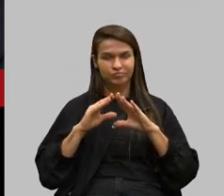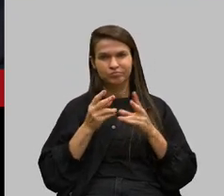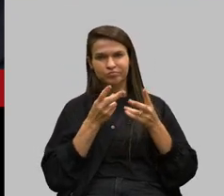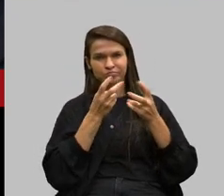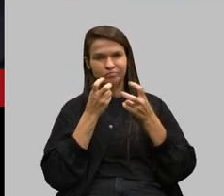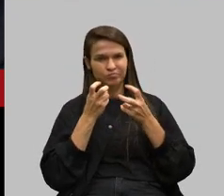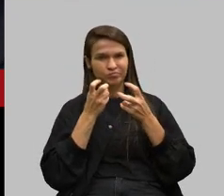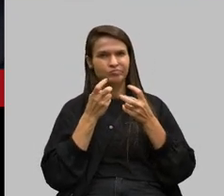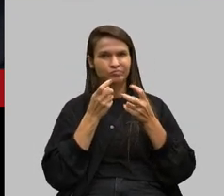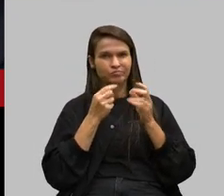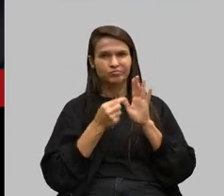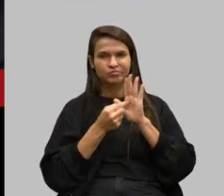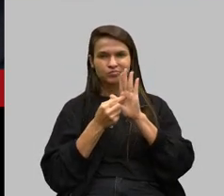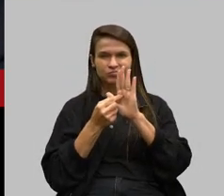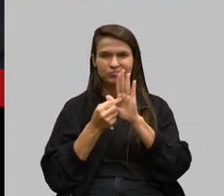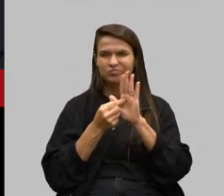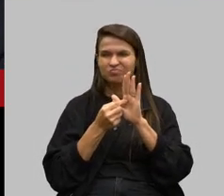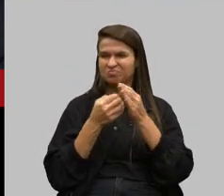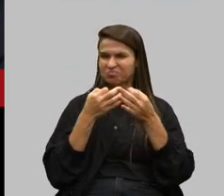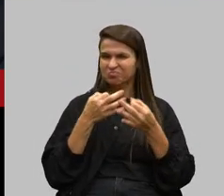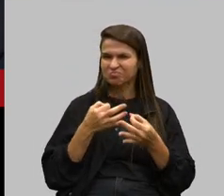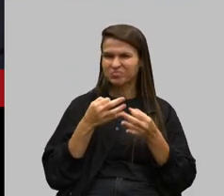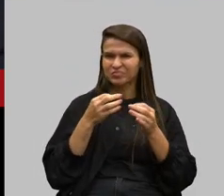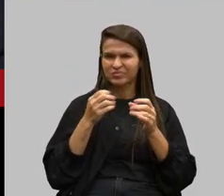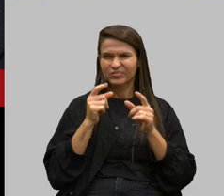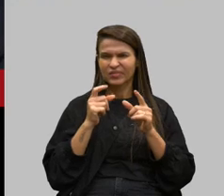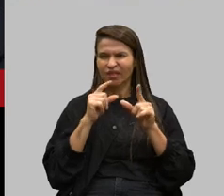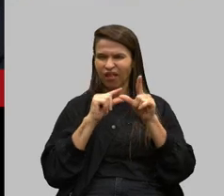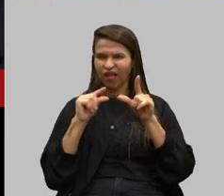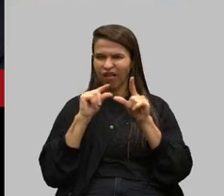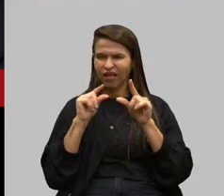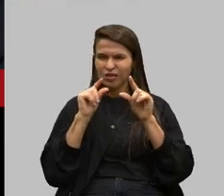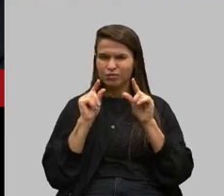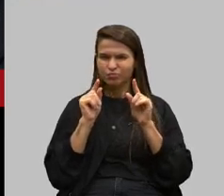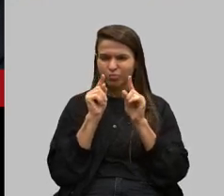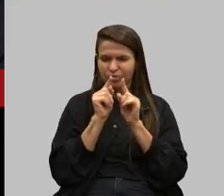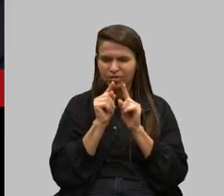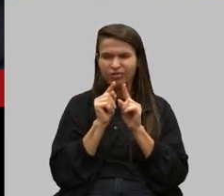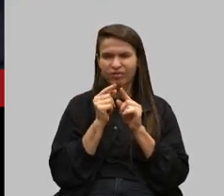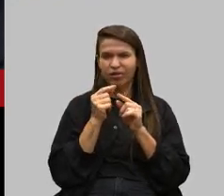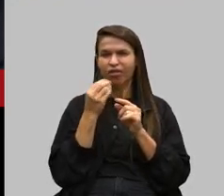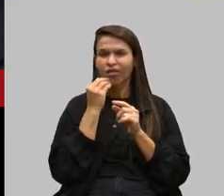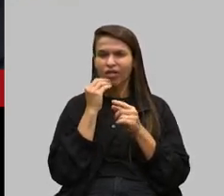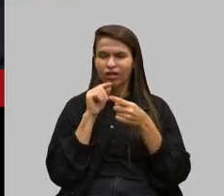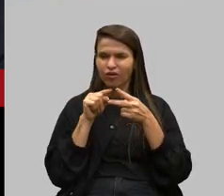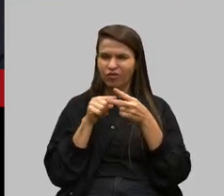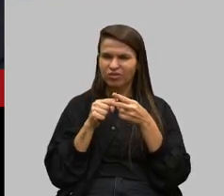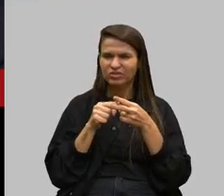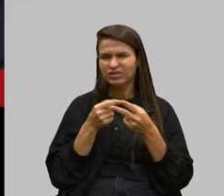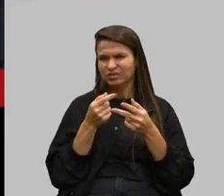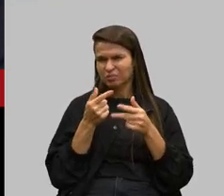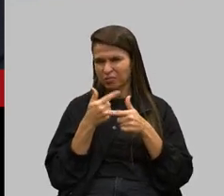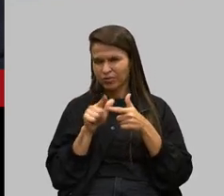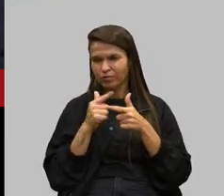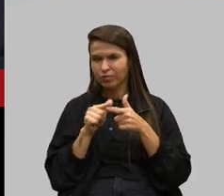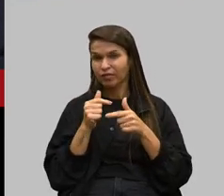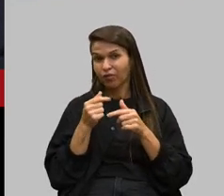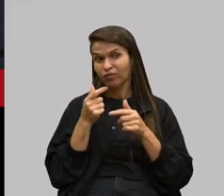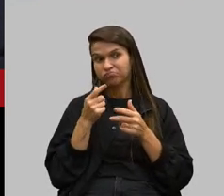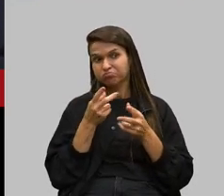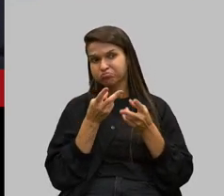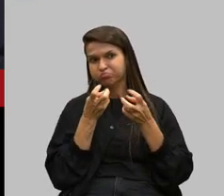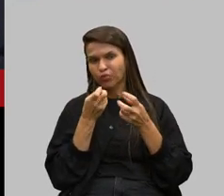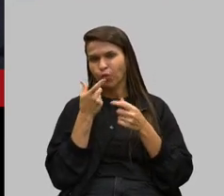adequada letras pequenas então eu tentei corrigir já esse problema vamos ver se a gente consegue ter melhorado o